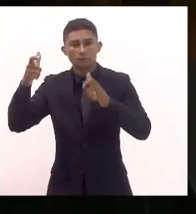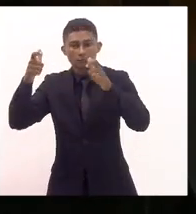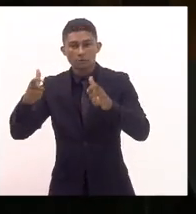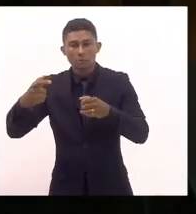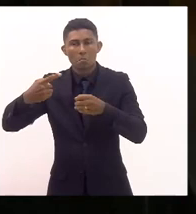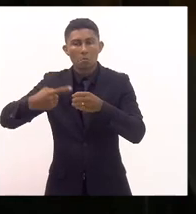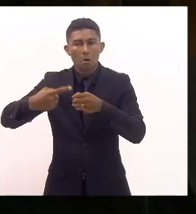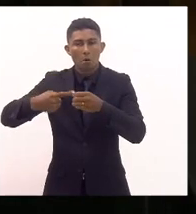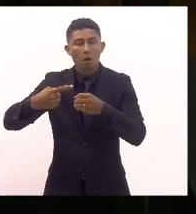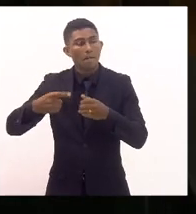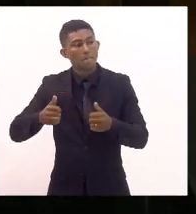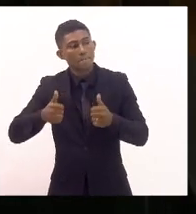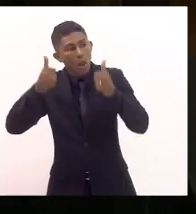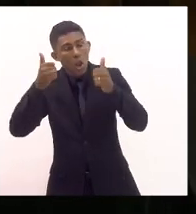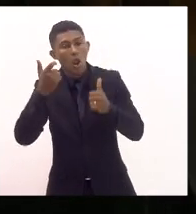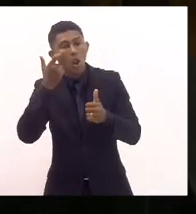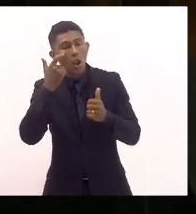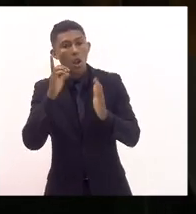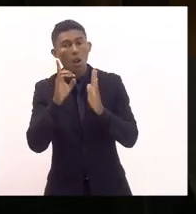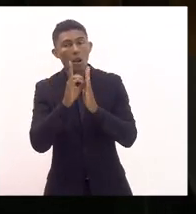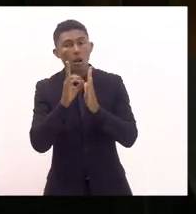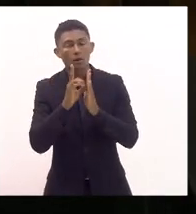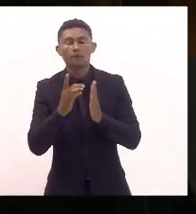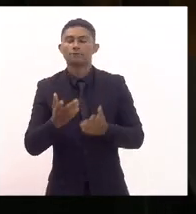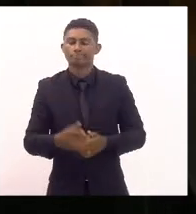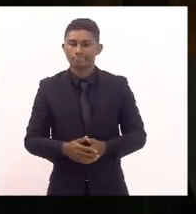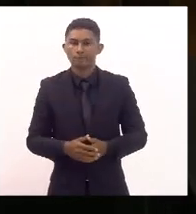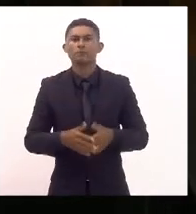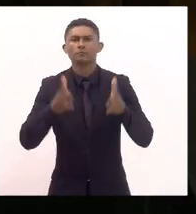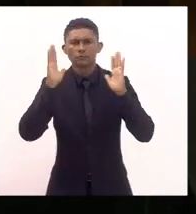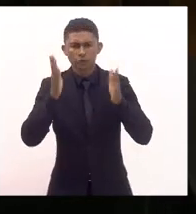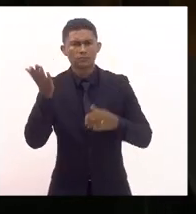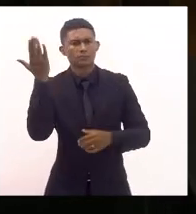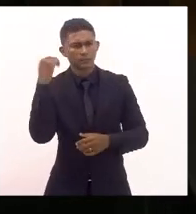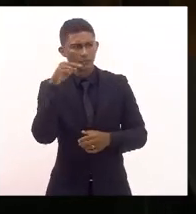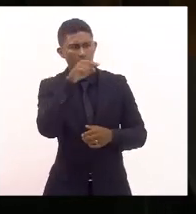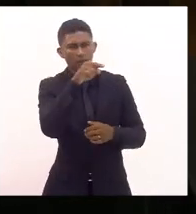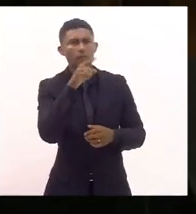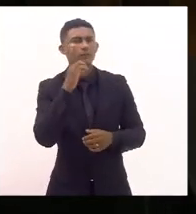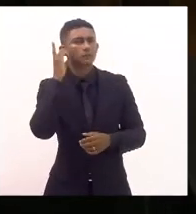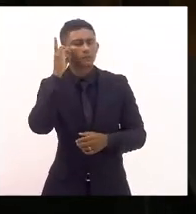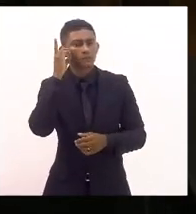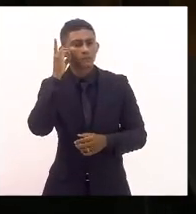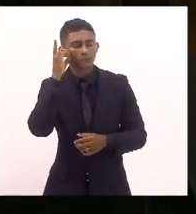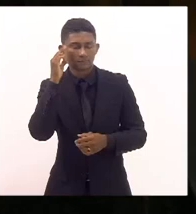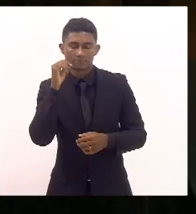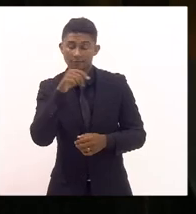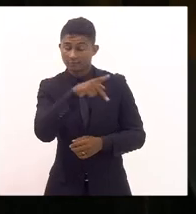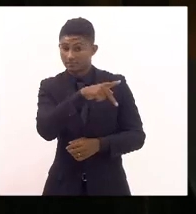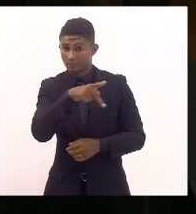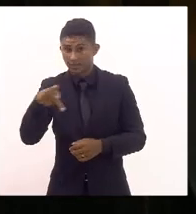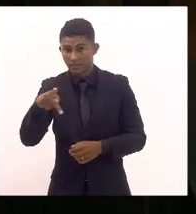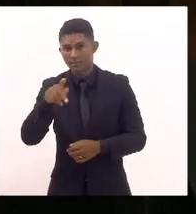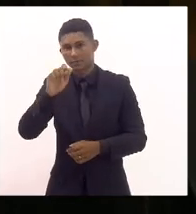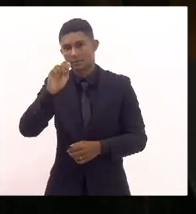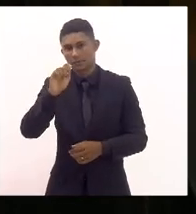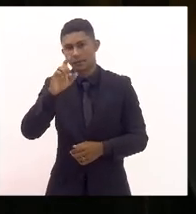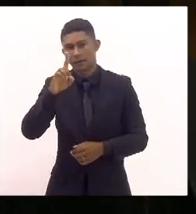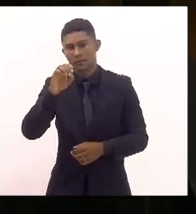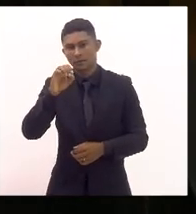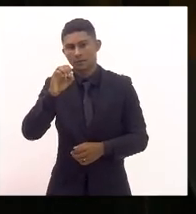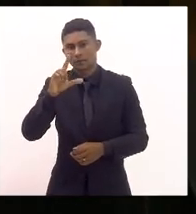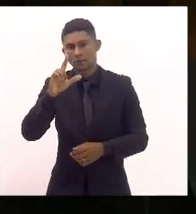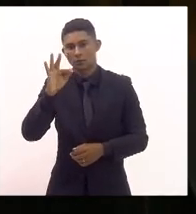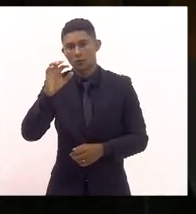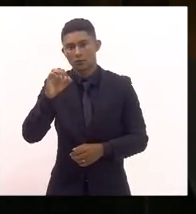dentre eles uma coisa que já foi nos Prometida pelo Deputado pelo presidente Adolfo Konder